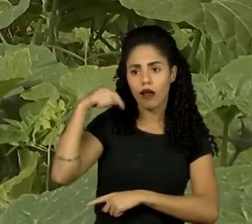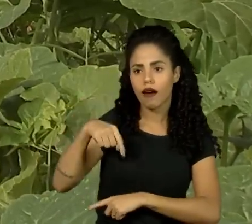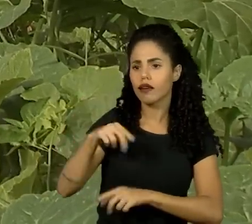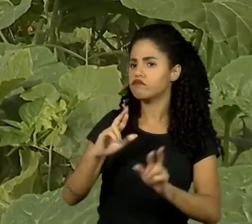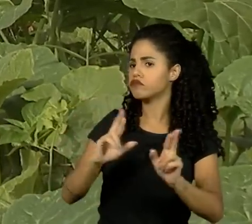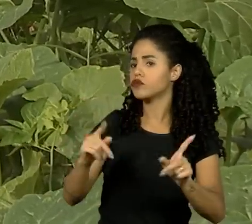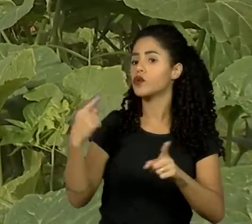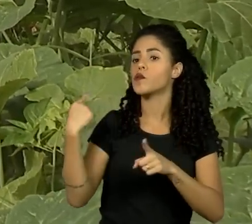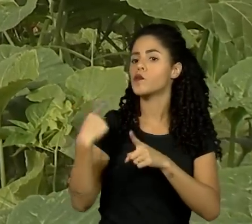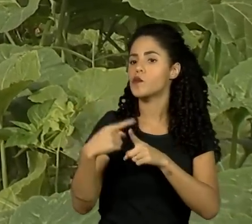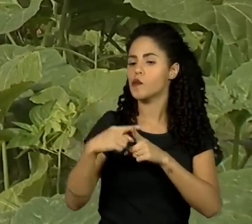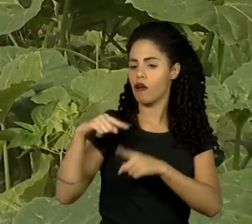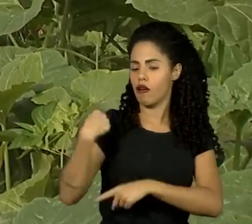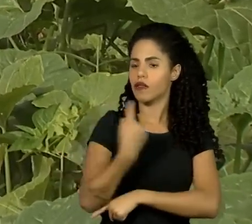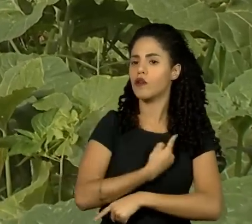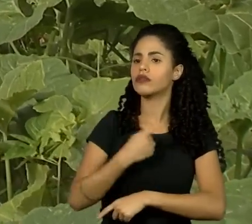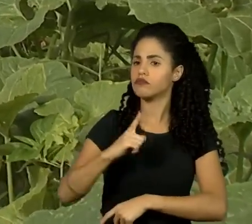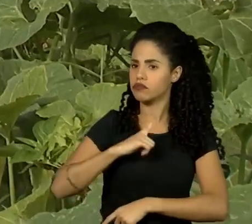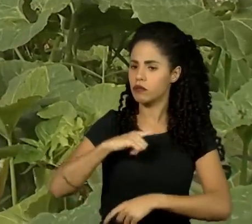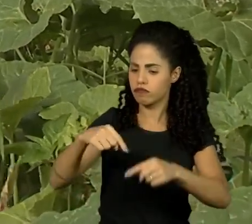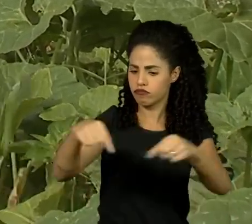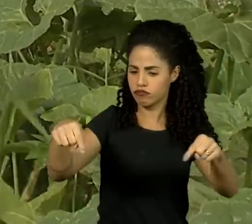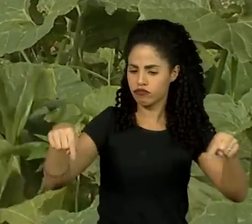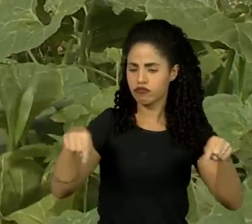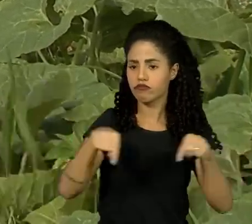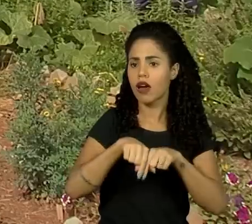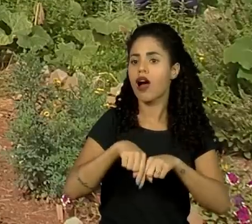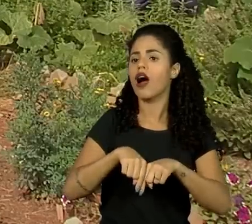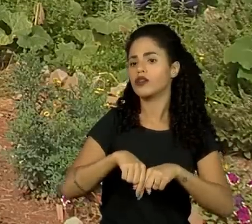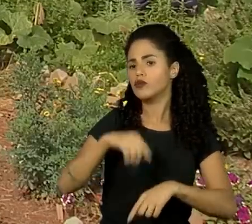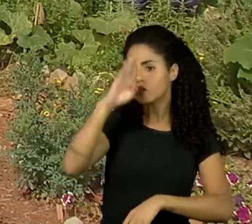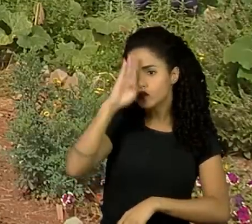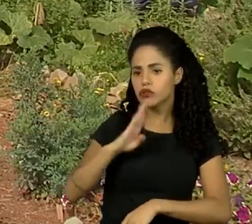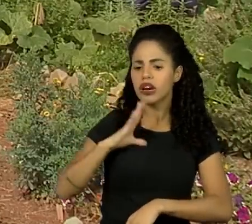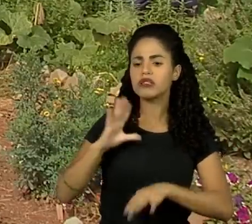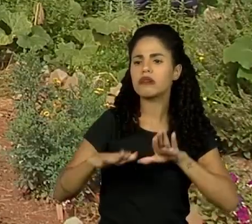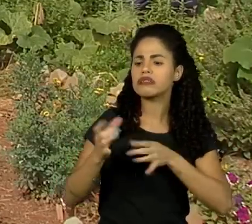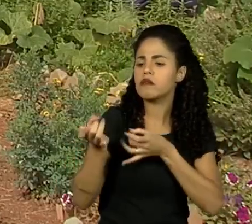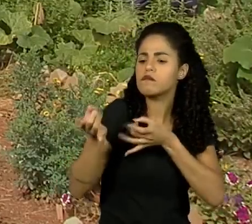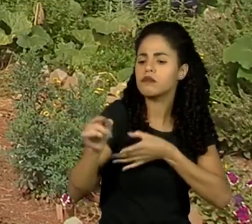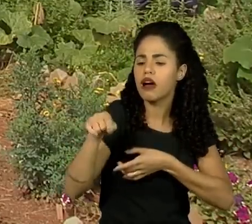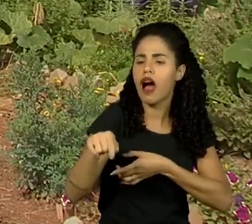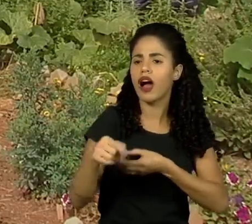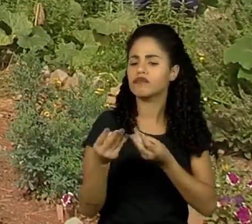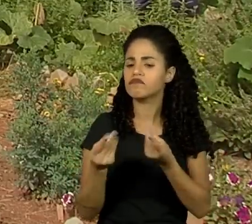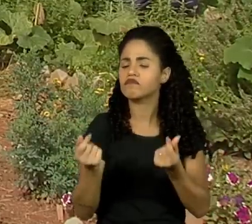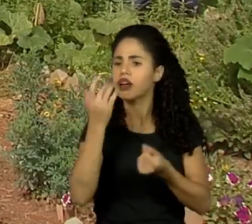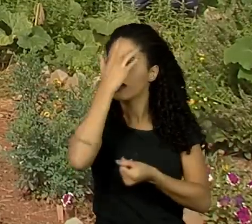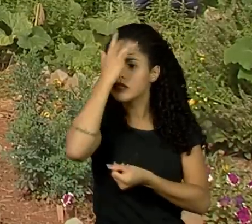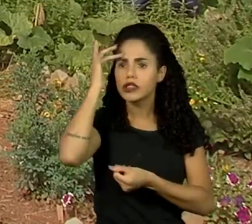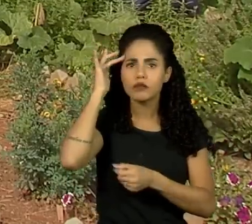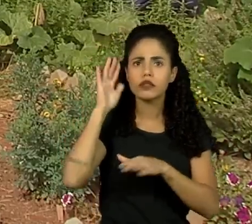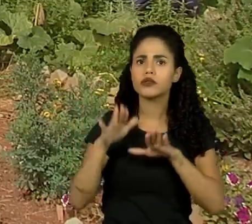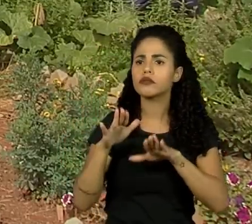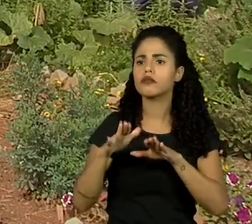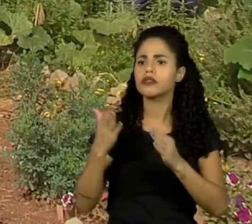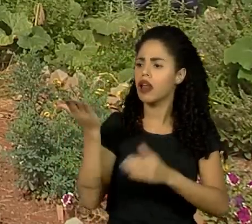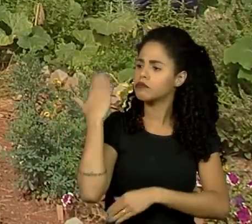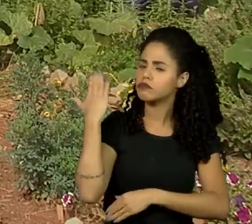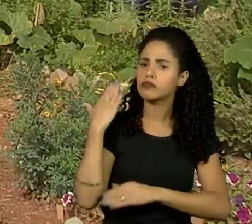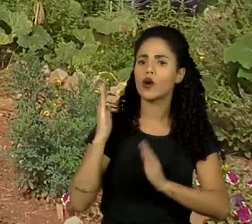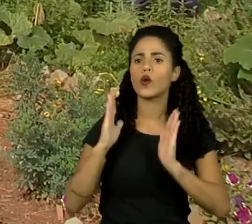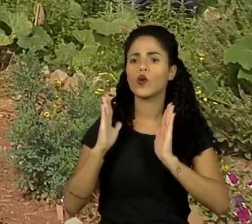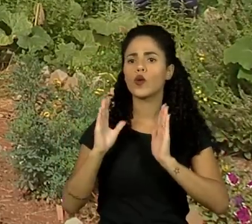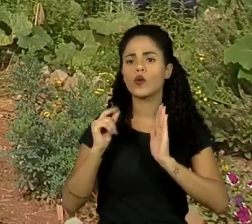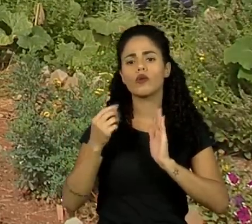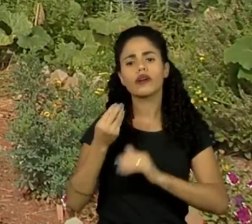eu acho. Como a gente tem espaços públicos, às vezes abandonados, pouco qualificados, as pessoas naquela época se